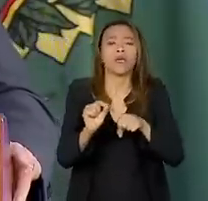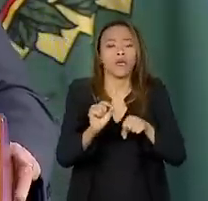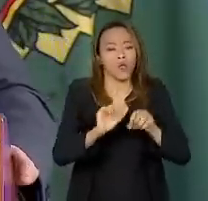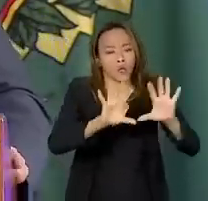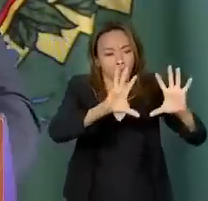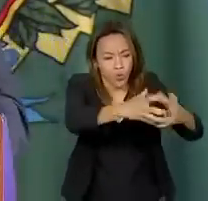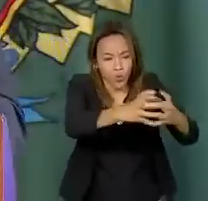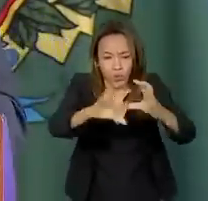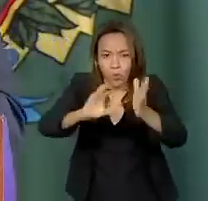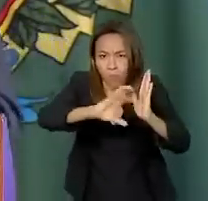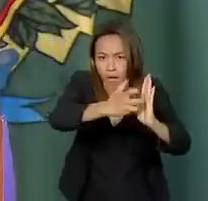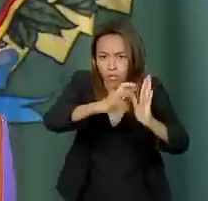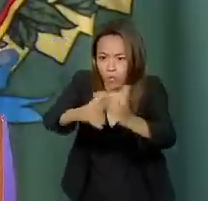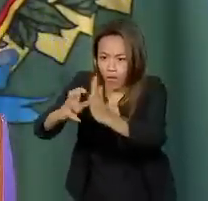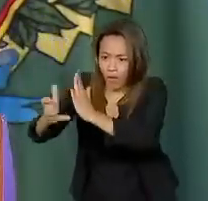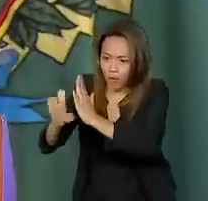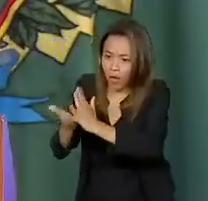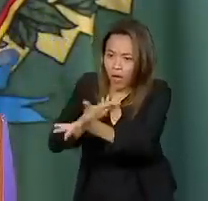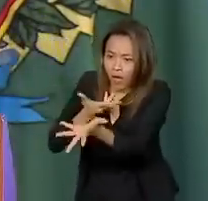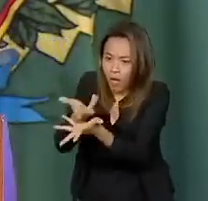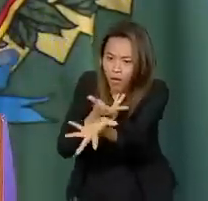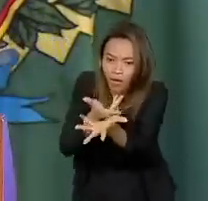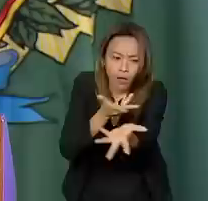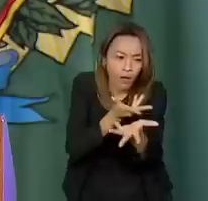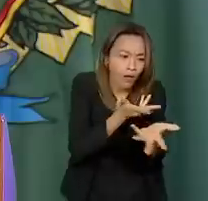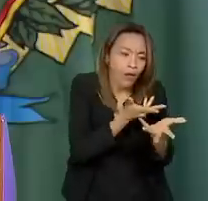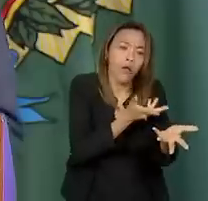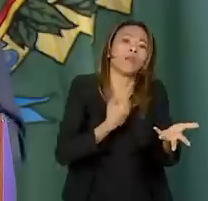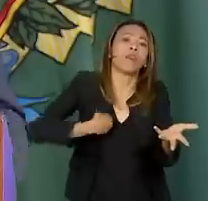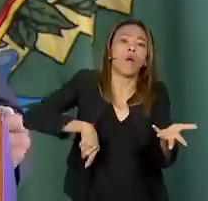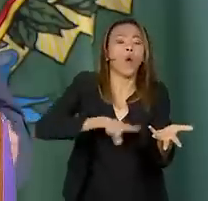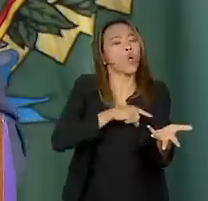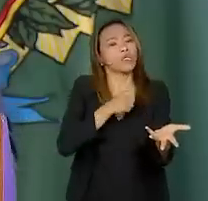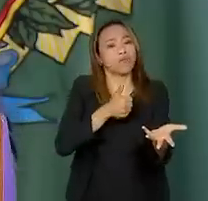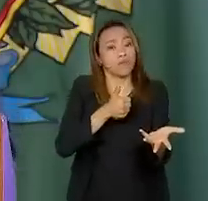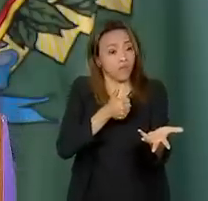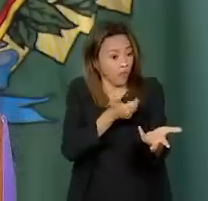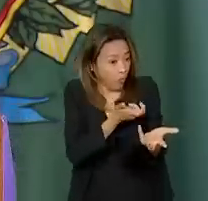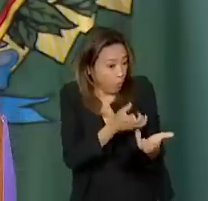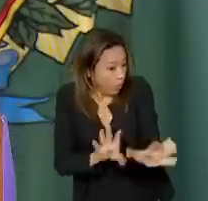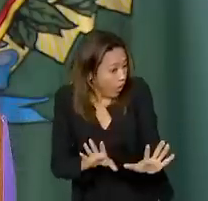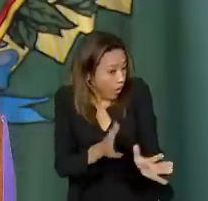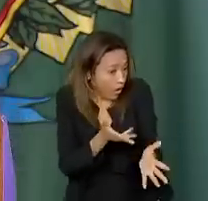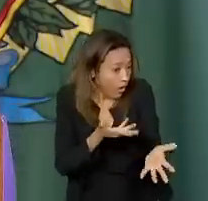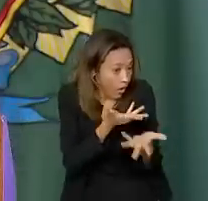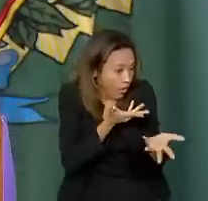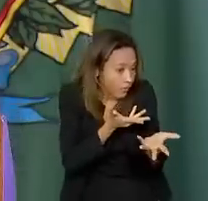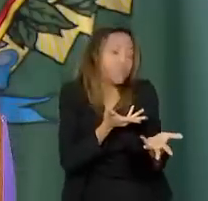partidos políticos. A gente está disposto a conversar até com quem não quer conversar.